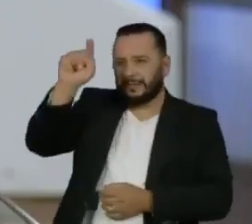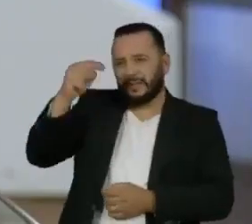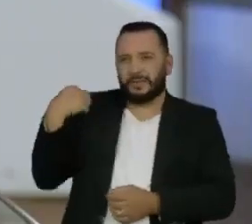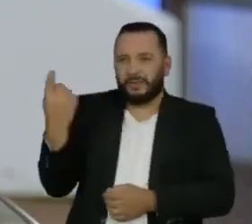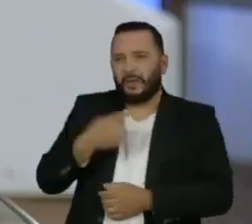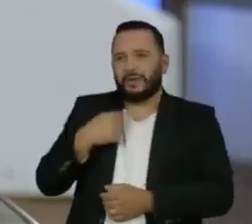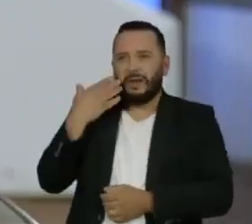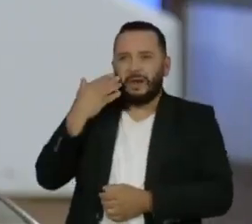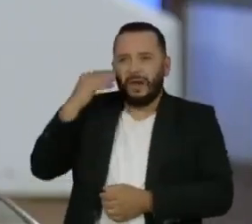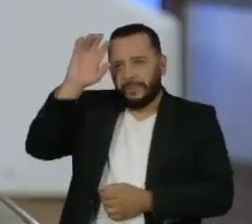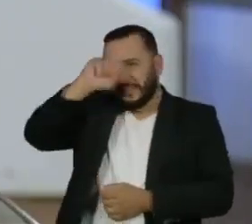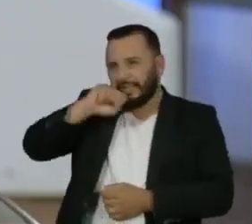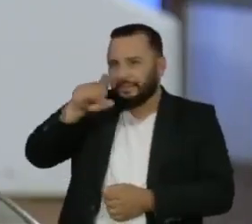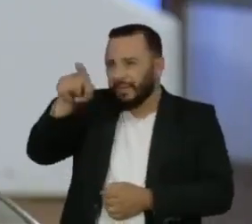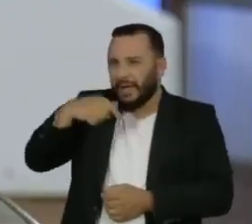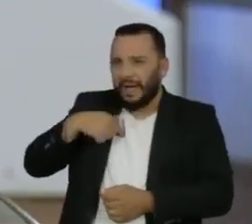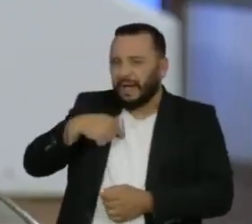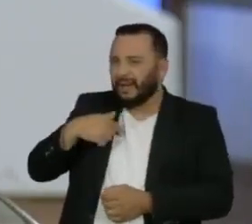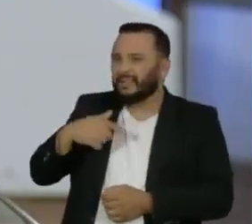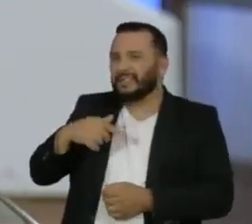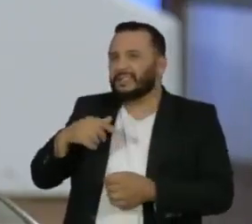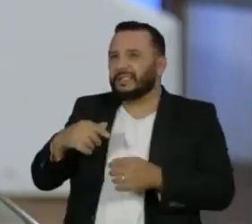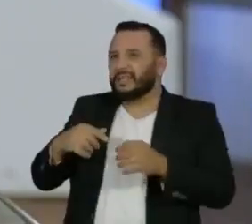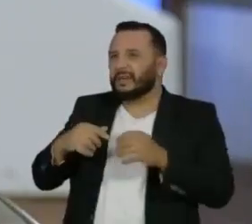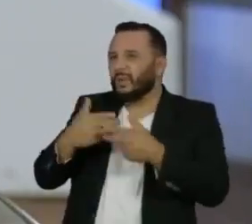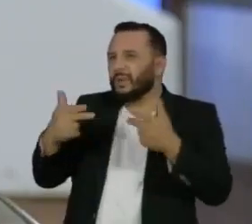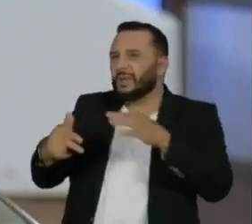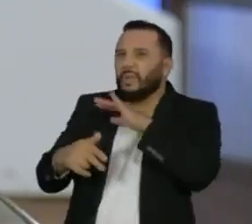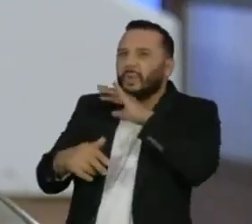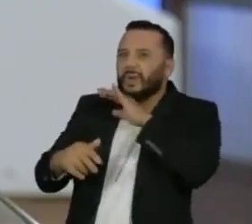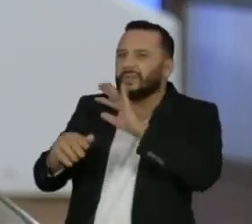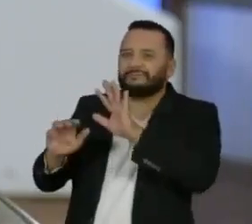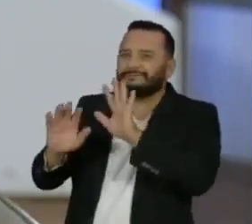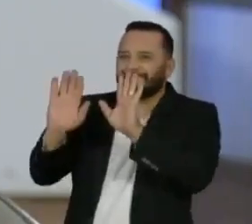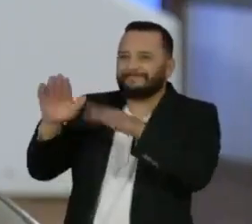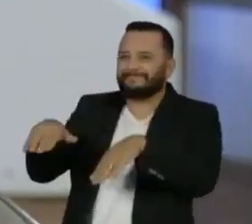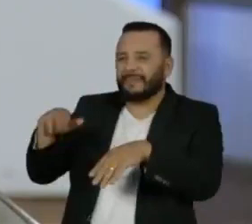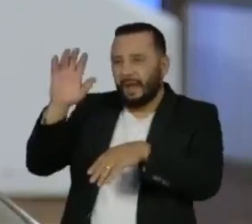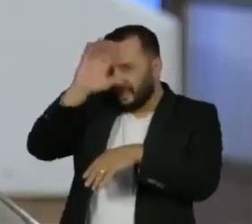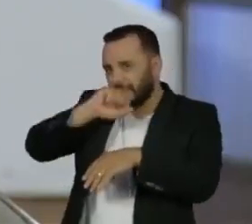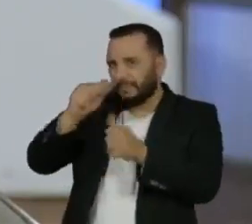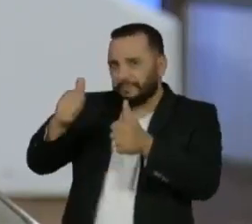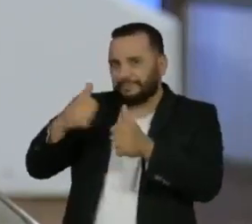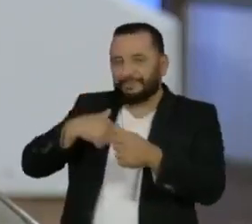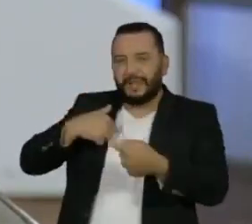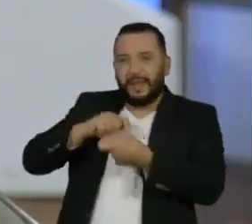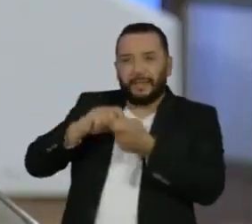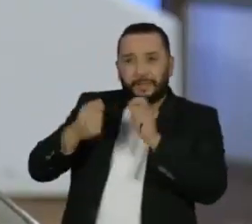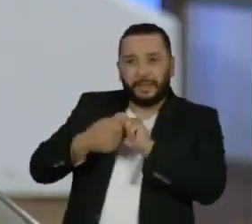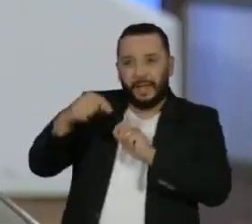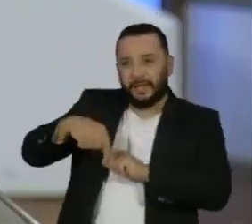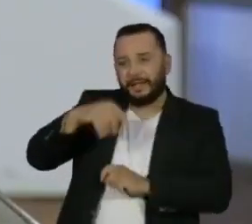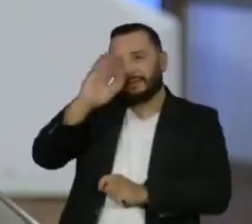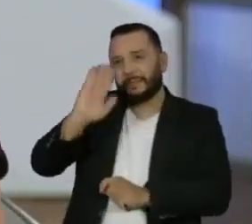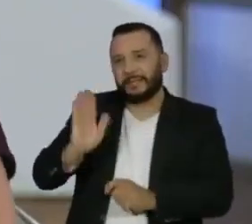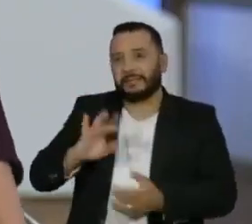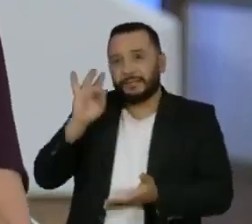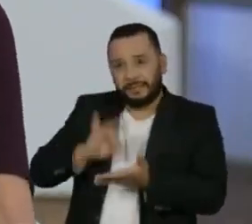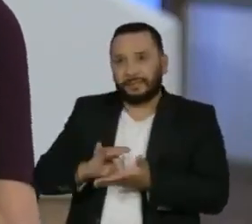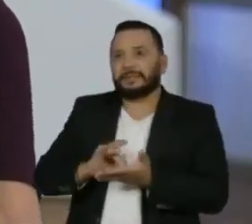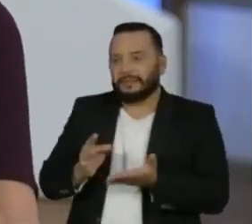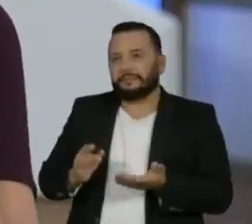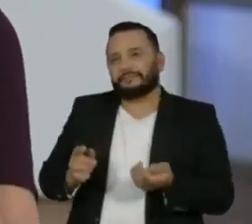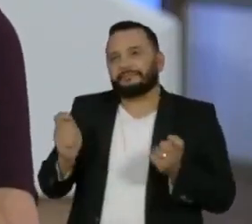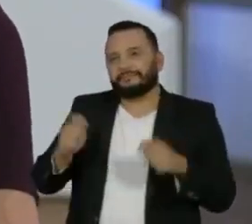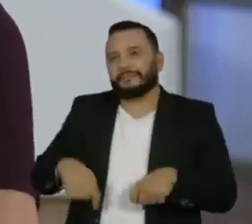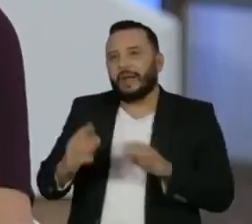aprendizados, né? O que não funcionou bem. Uhum. E adaptar isso para a realidade brasileira para criar o melhor produto com a melhor experiência e trazendo, sim, sem dúvida, uma